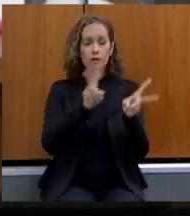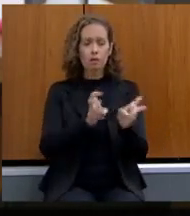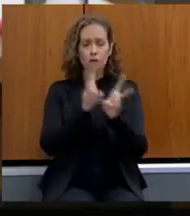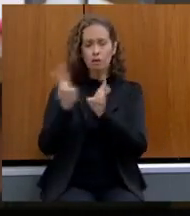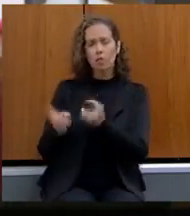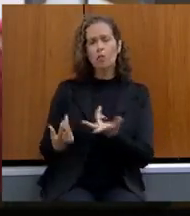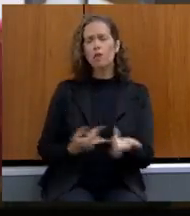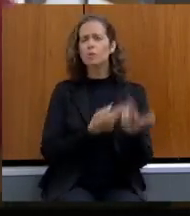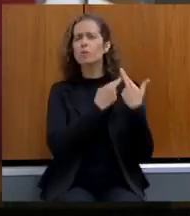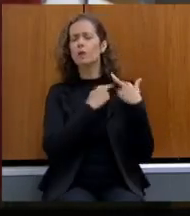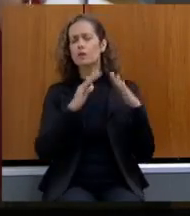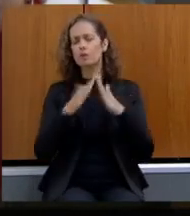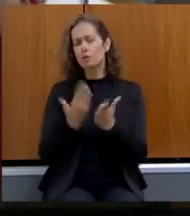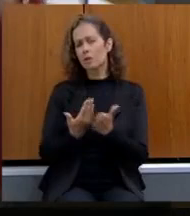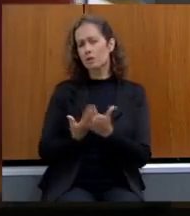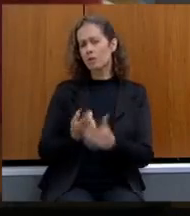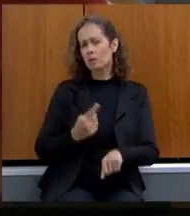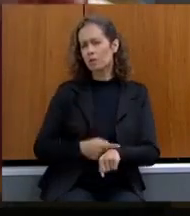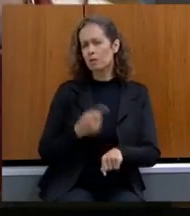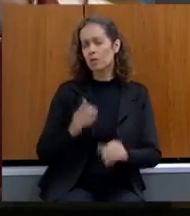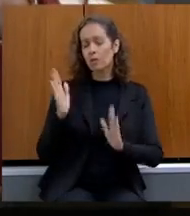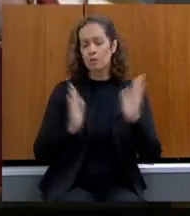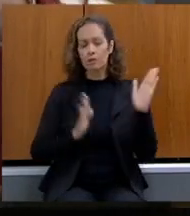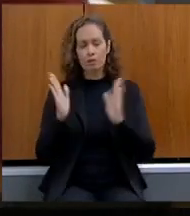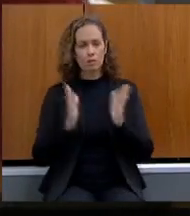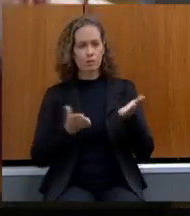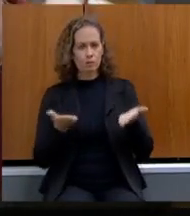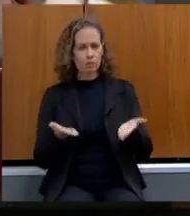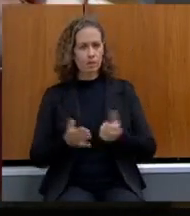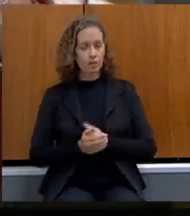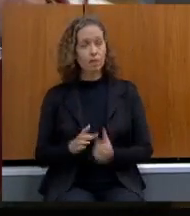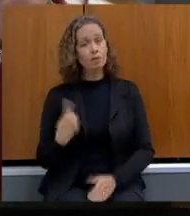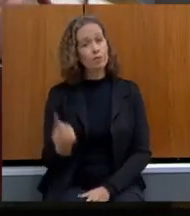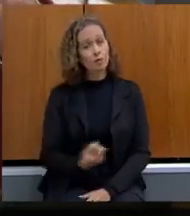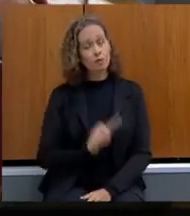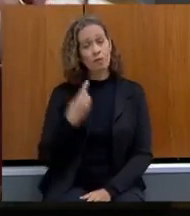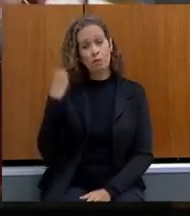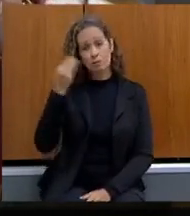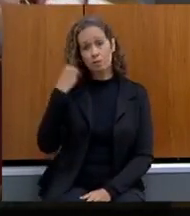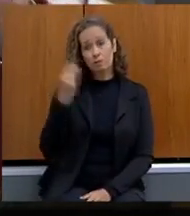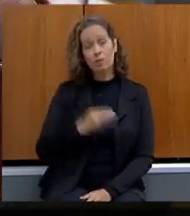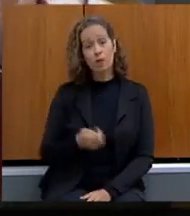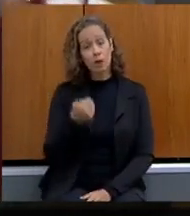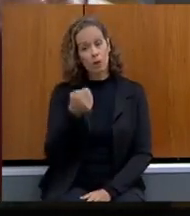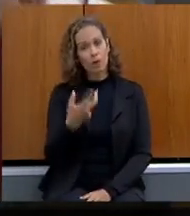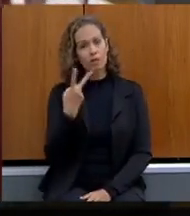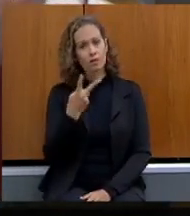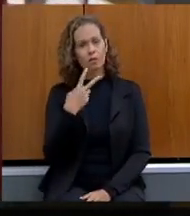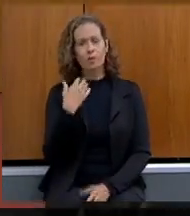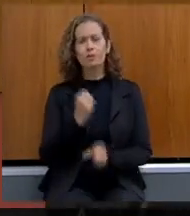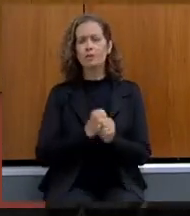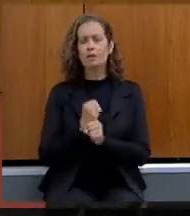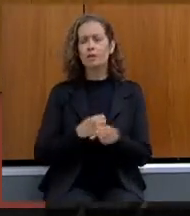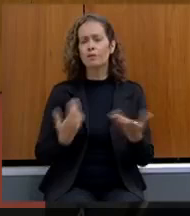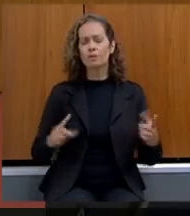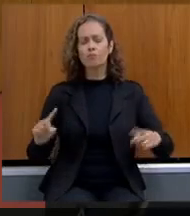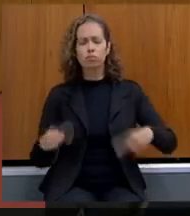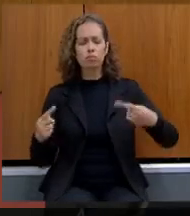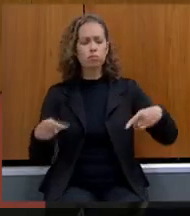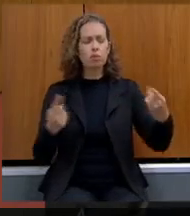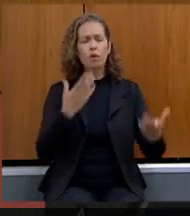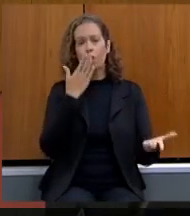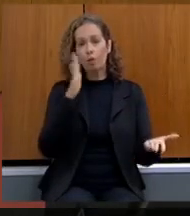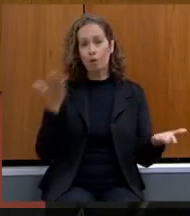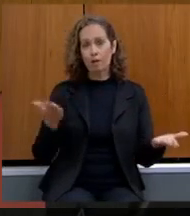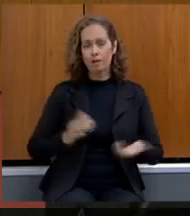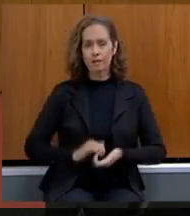E qual é o papel da escola nesse momento de pandemia que nós estamos vivendo há quase dois anos né Quais são os nossos desafios